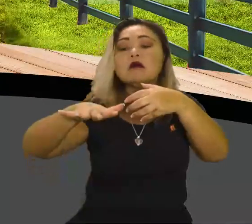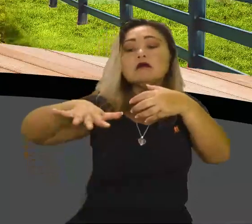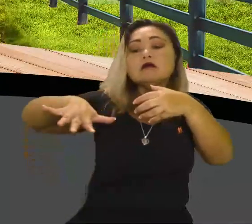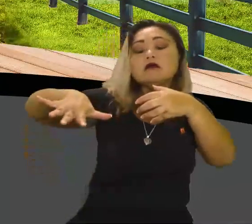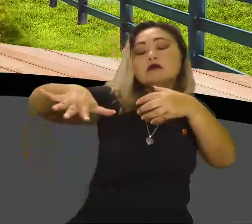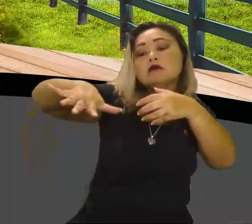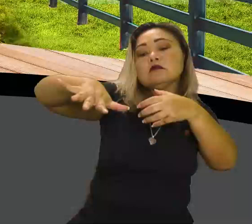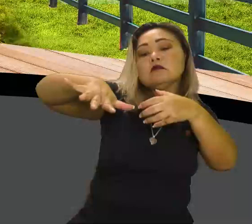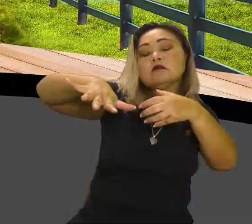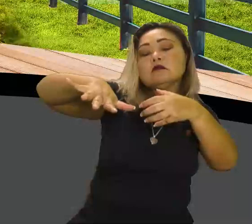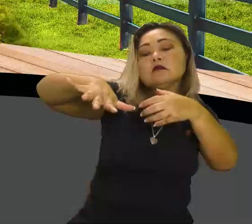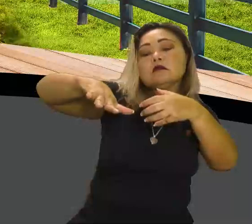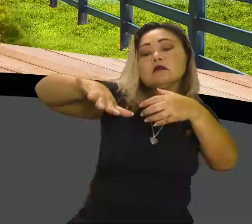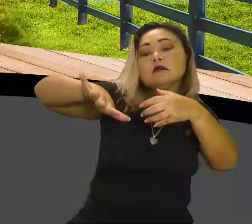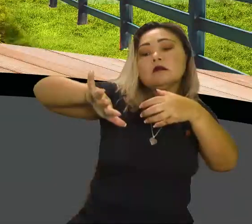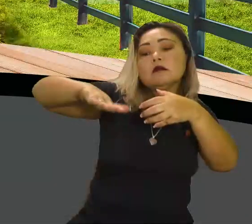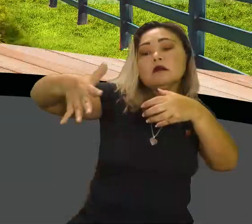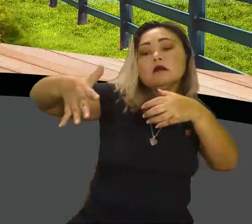com as